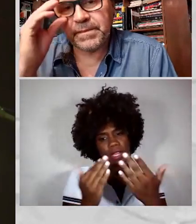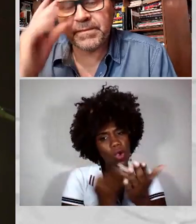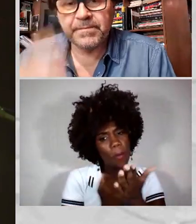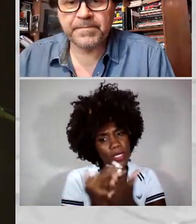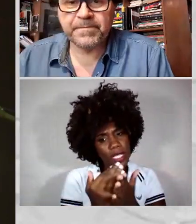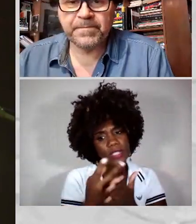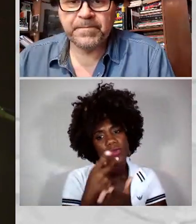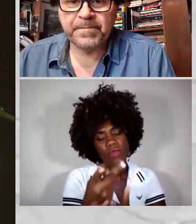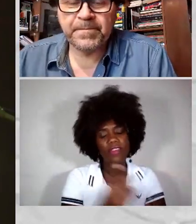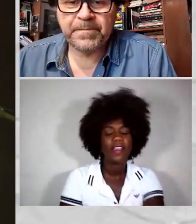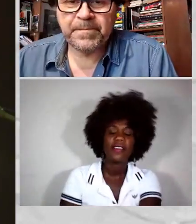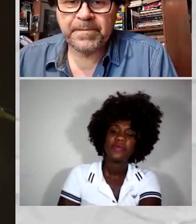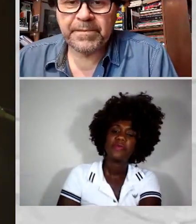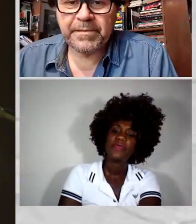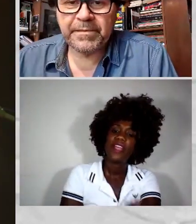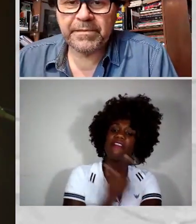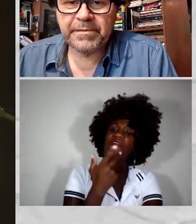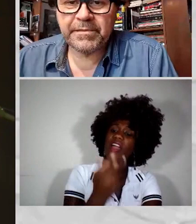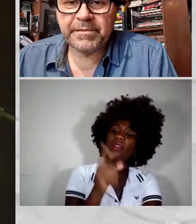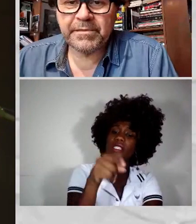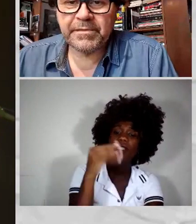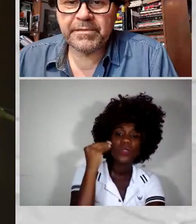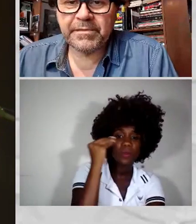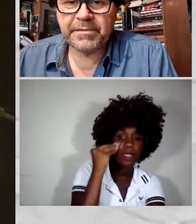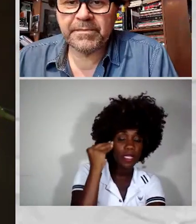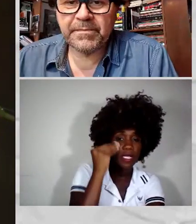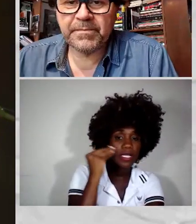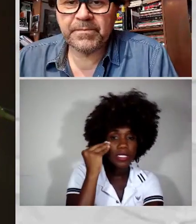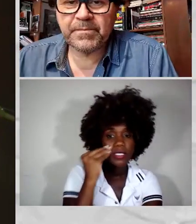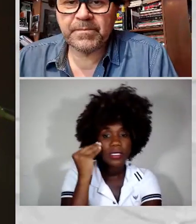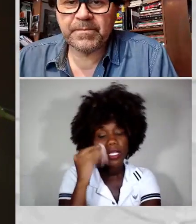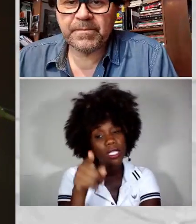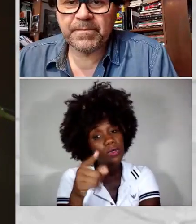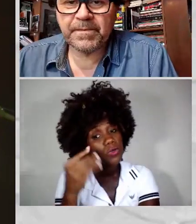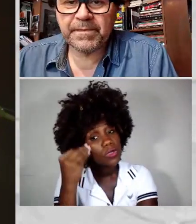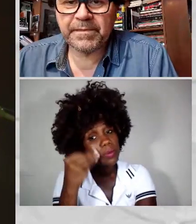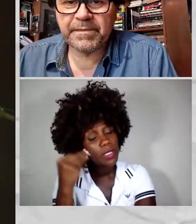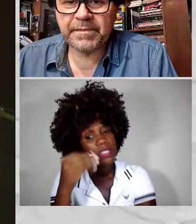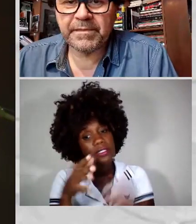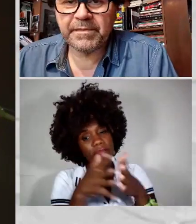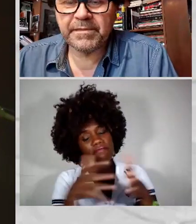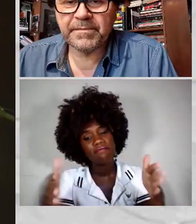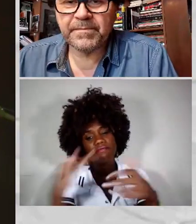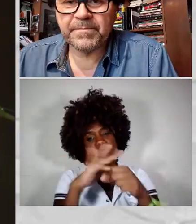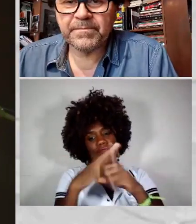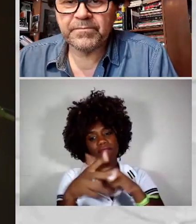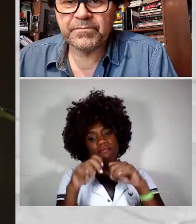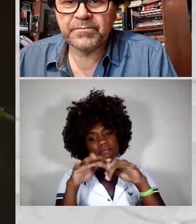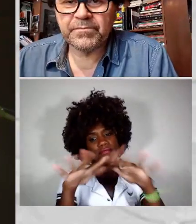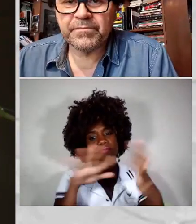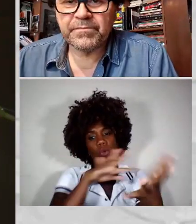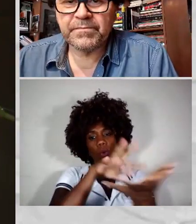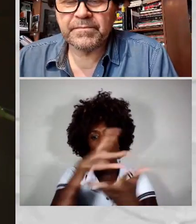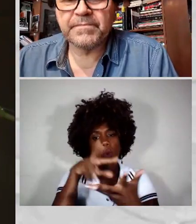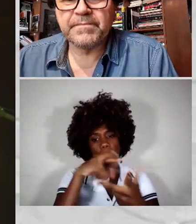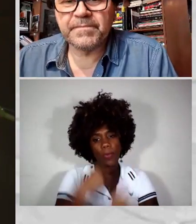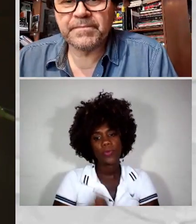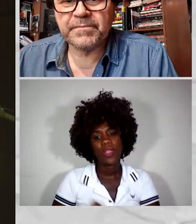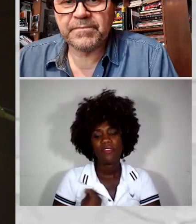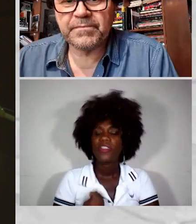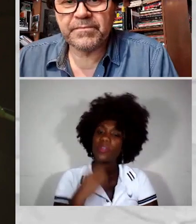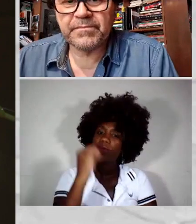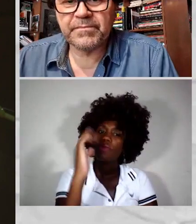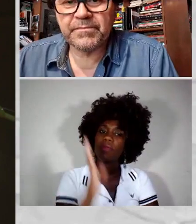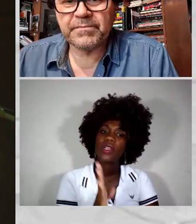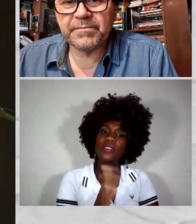fala falando um pouco do que foi e do que está sendo para você esse momento que o mundo vem vivendo e o Brasil